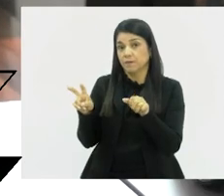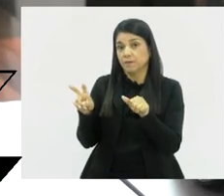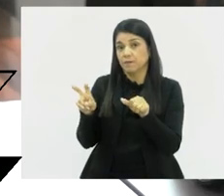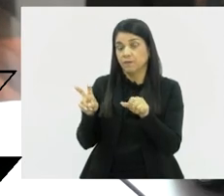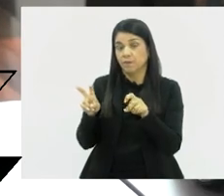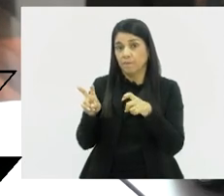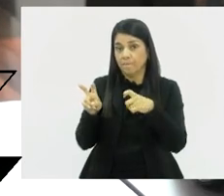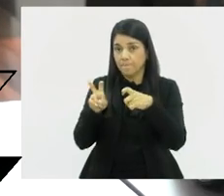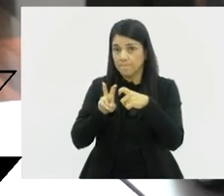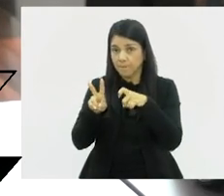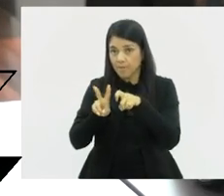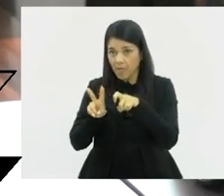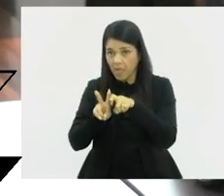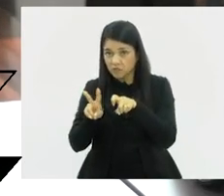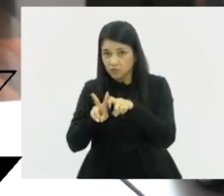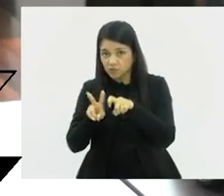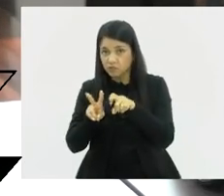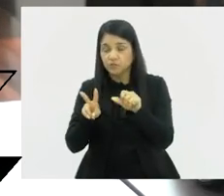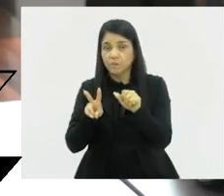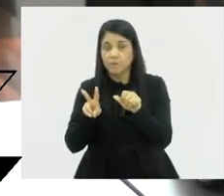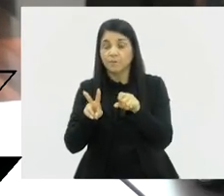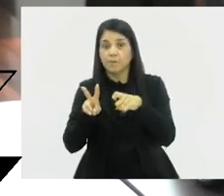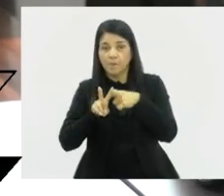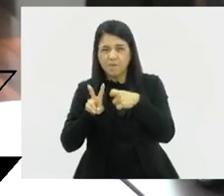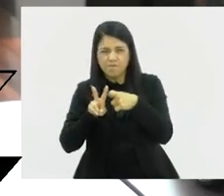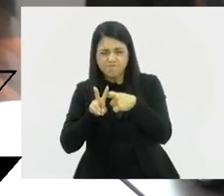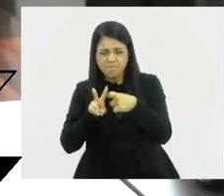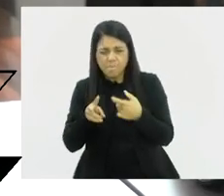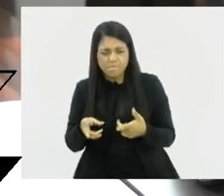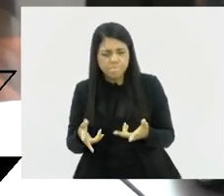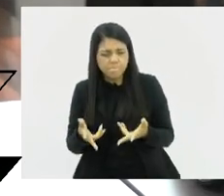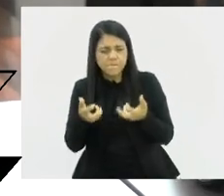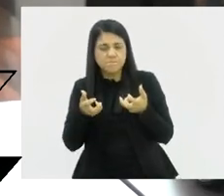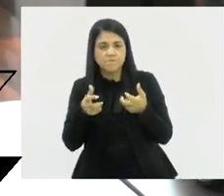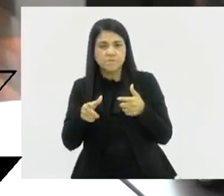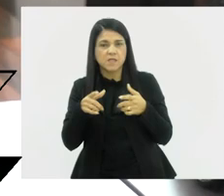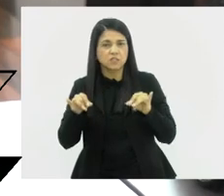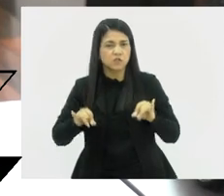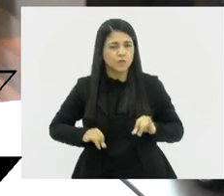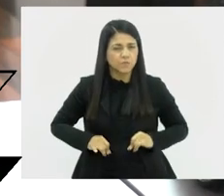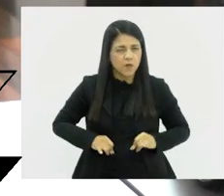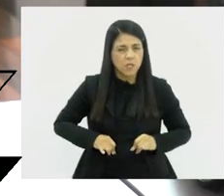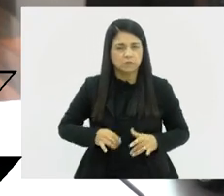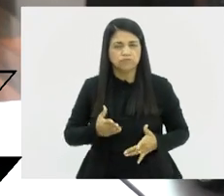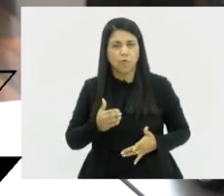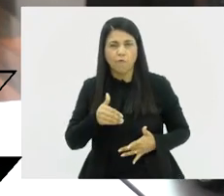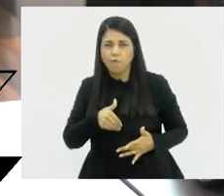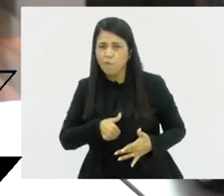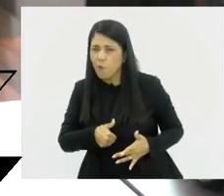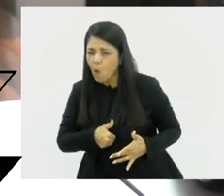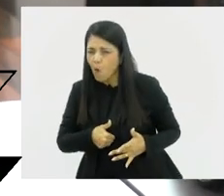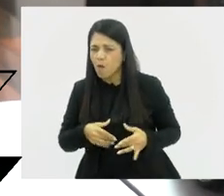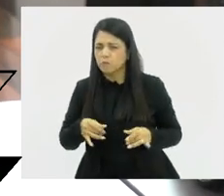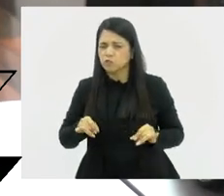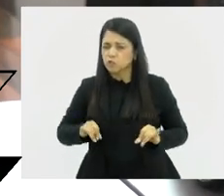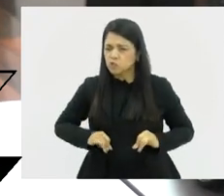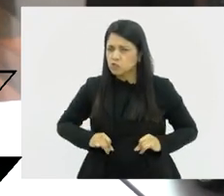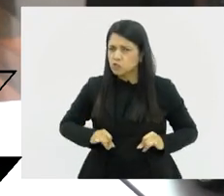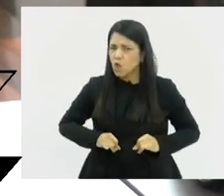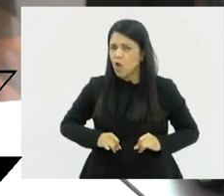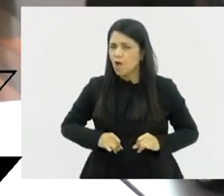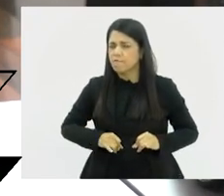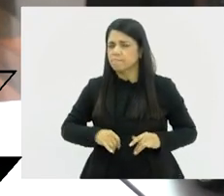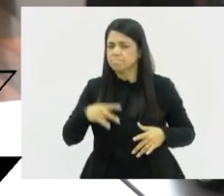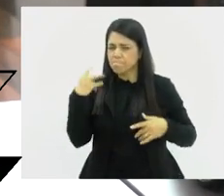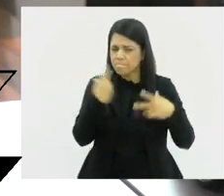percebendo que o animal está em sofrimento, que o animal está com fome, que o animal sofre maus-tratos. Alguns animais, a